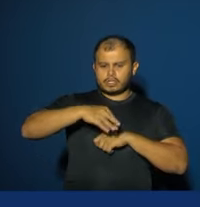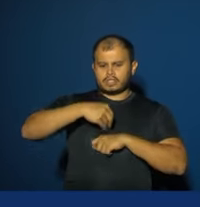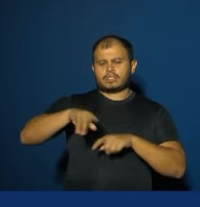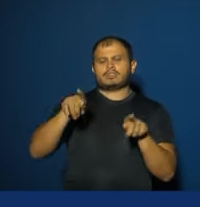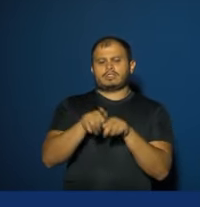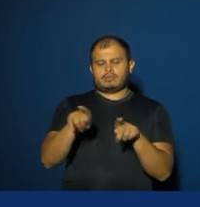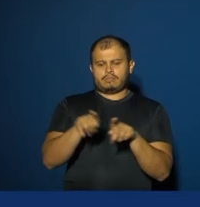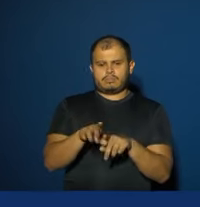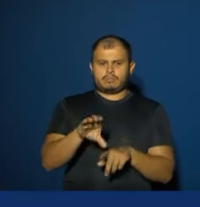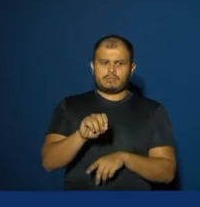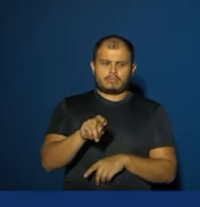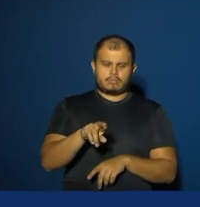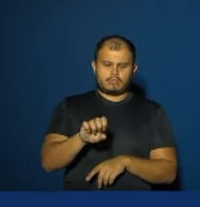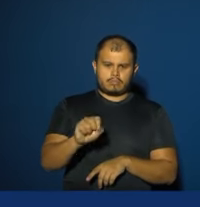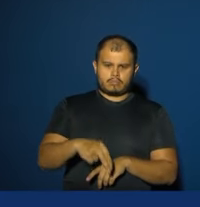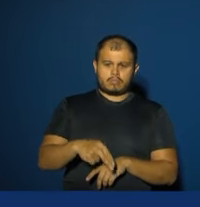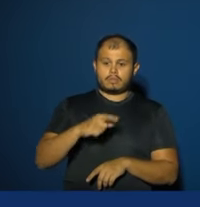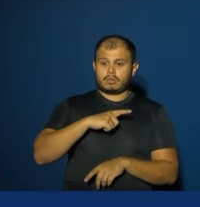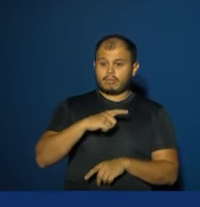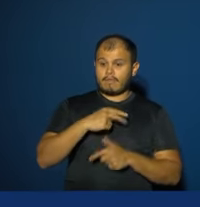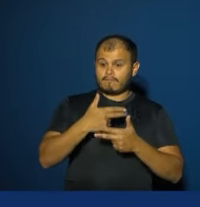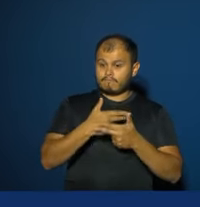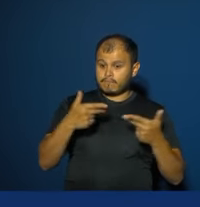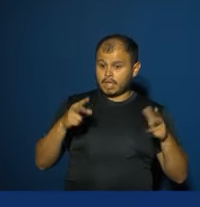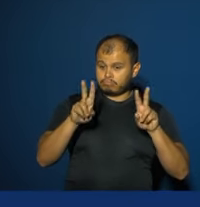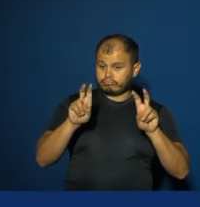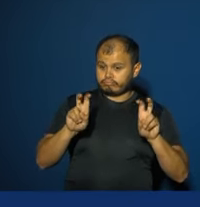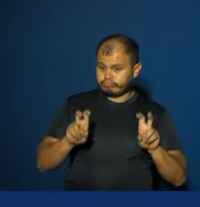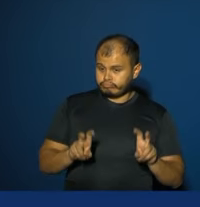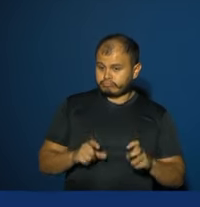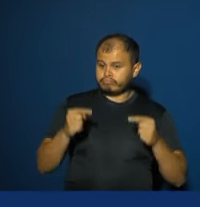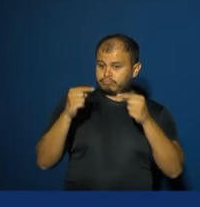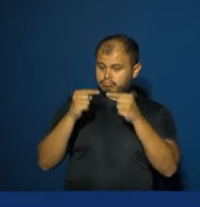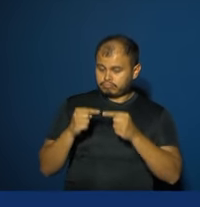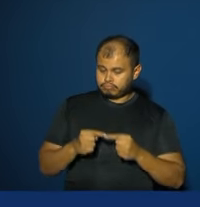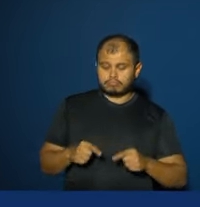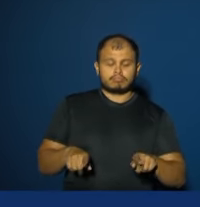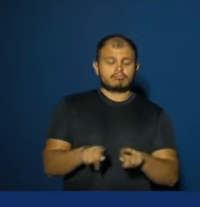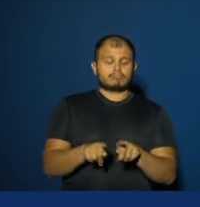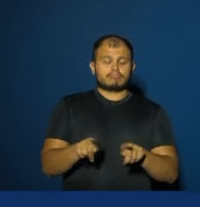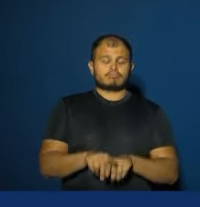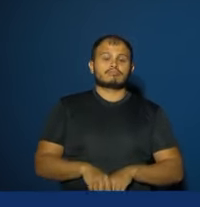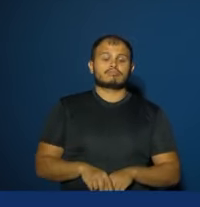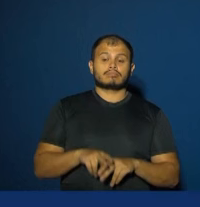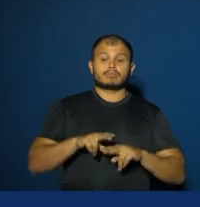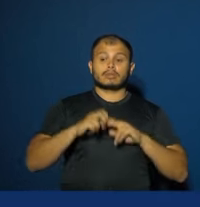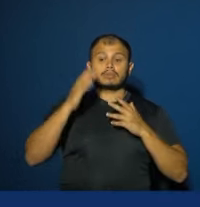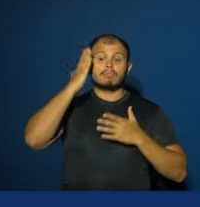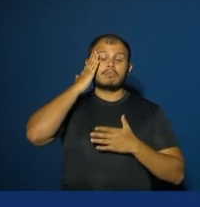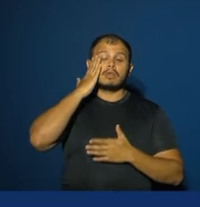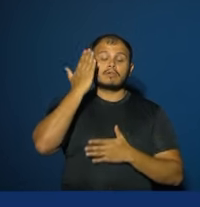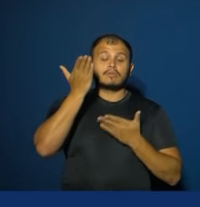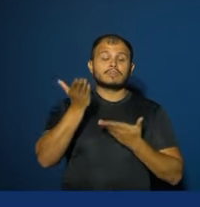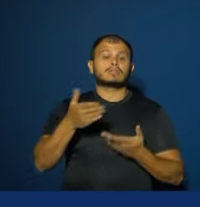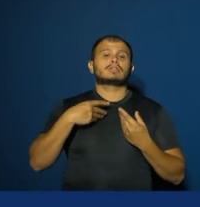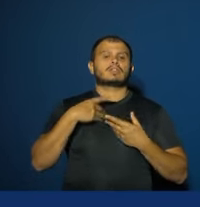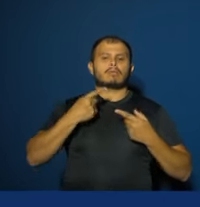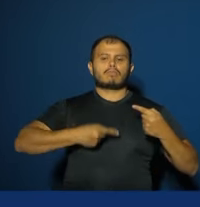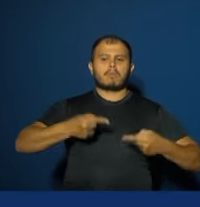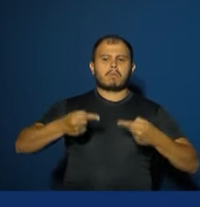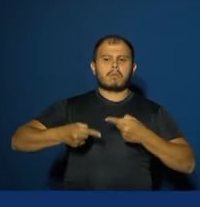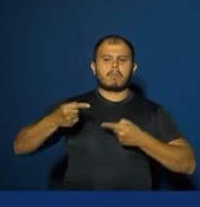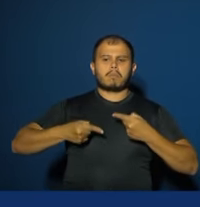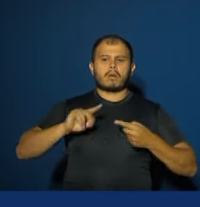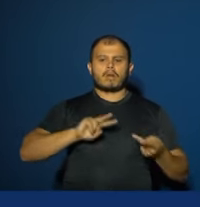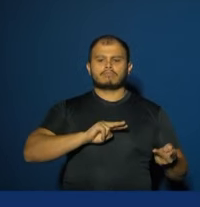né então acho que tem bastante coisa em comum eh eu queria ouvir de você dado que a gente tá discutindo né privatização de Sabesp